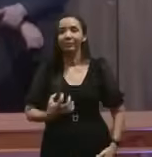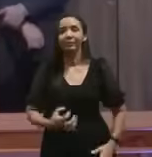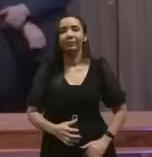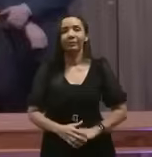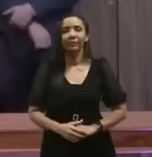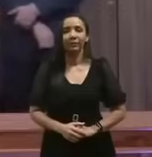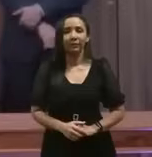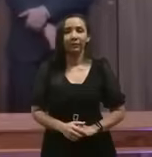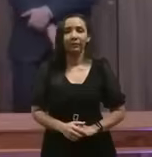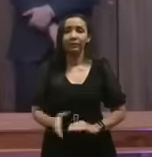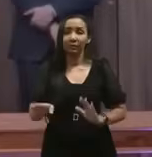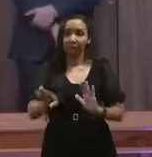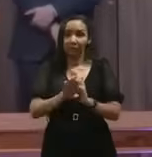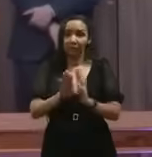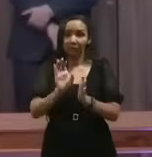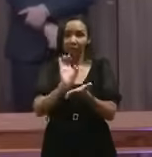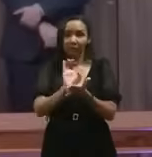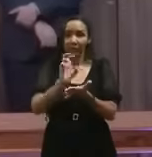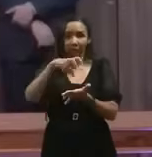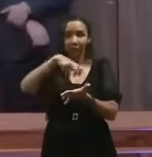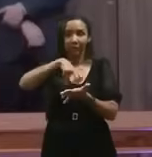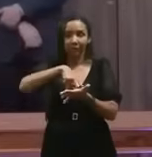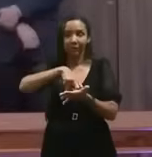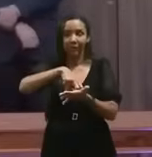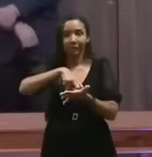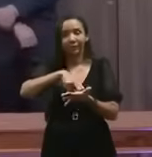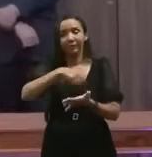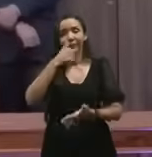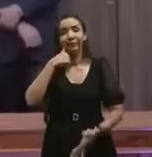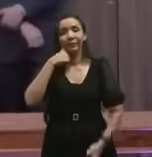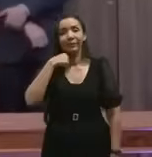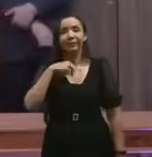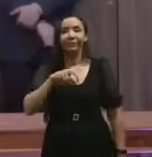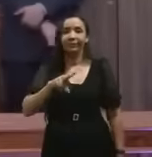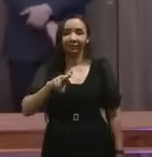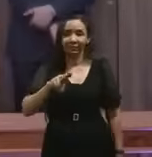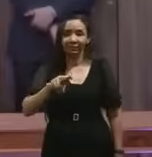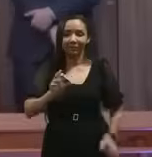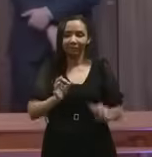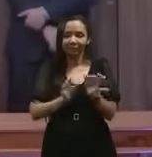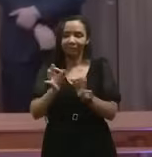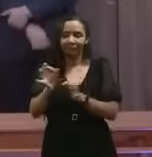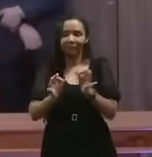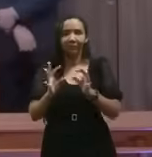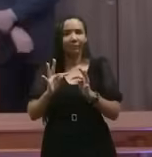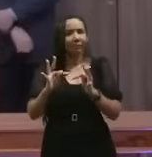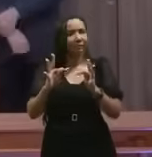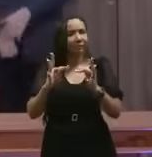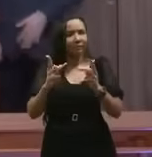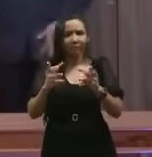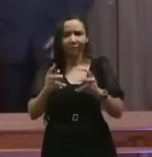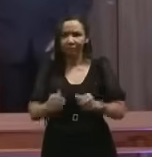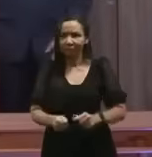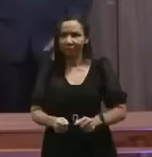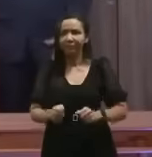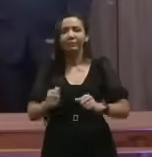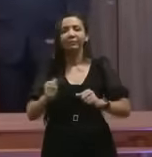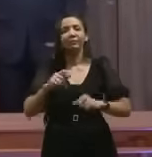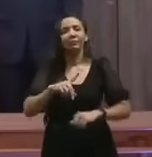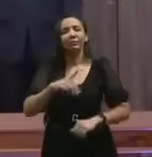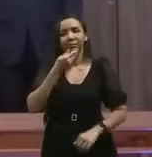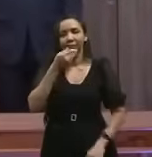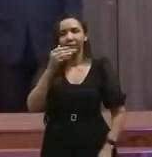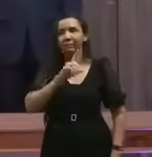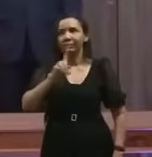círculo de oração é No cenáculo as irmãs fazem bemfeito aqui vão orar para Jesus curar orou pegou o microfone pronto não fique